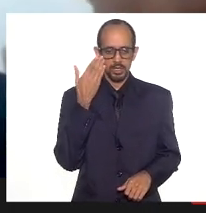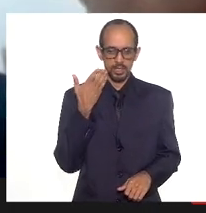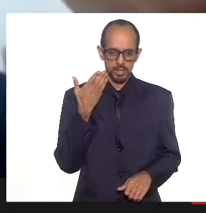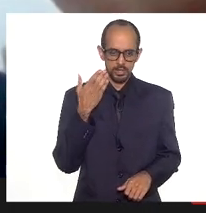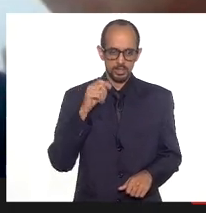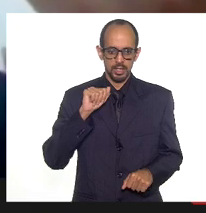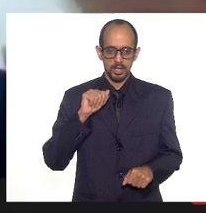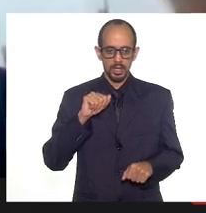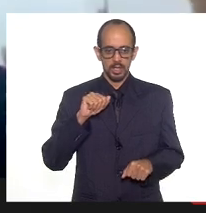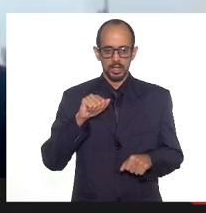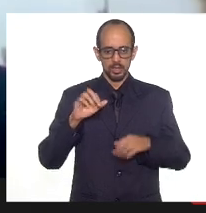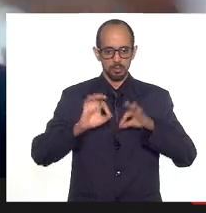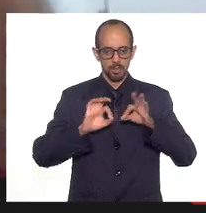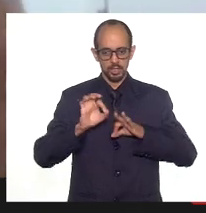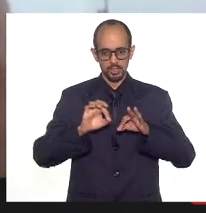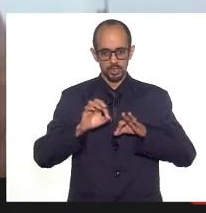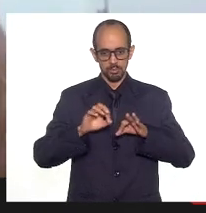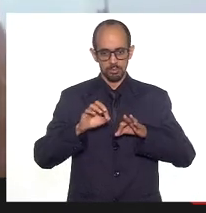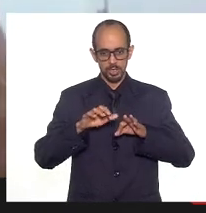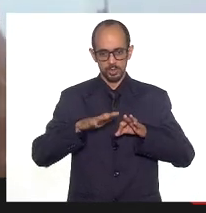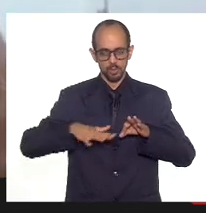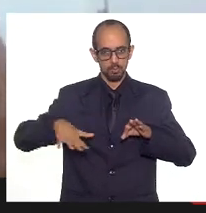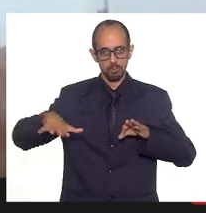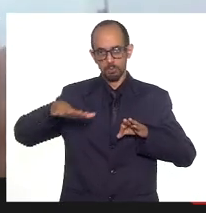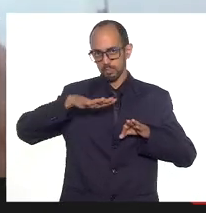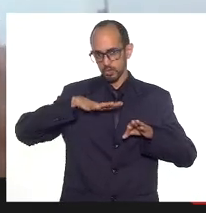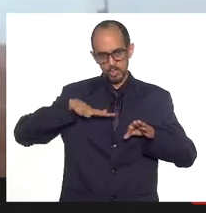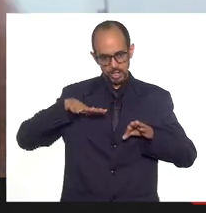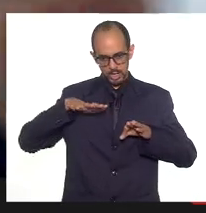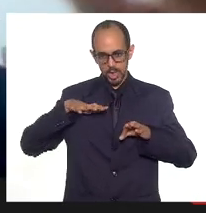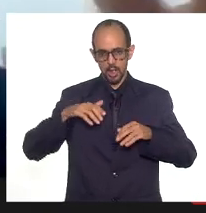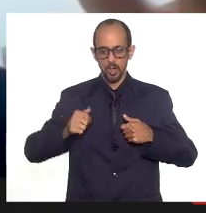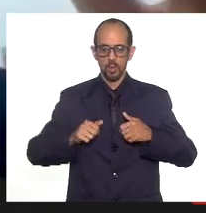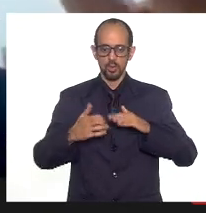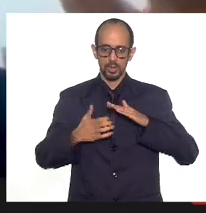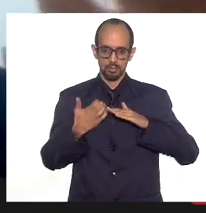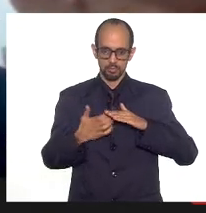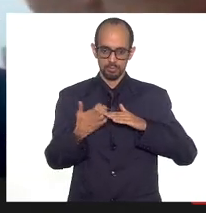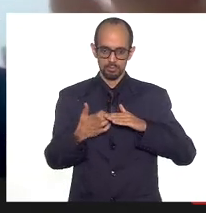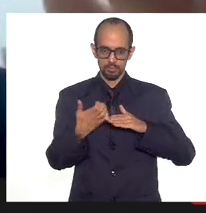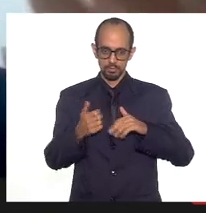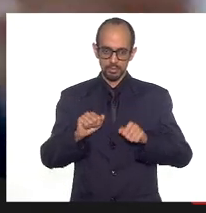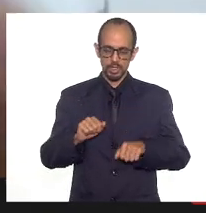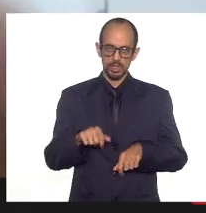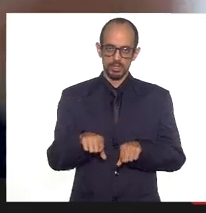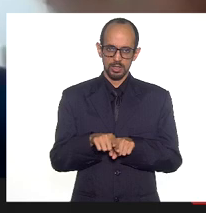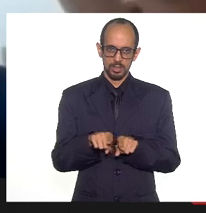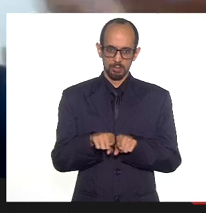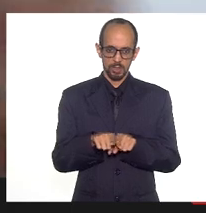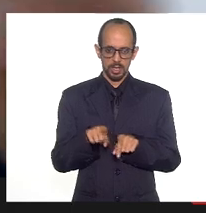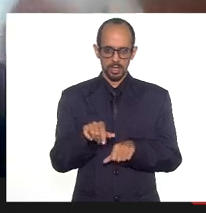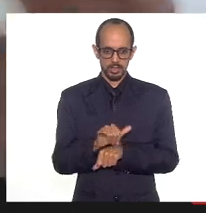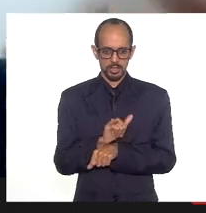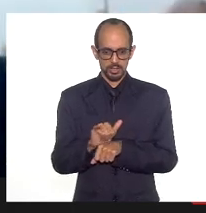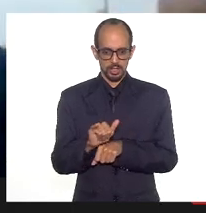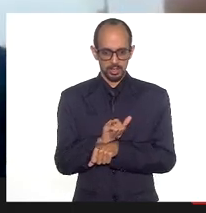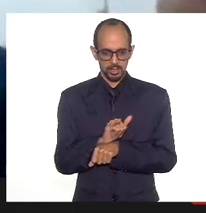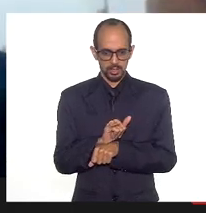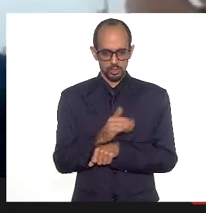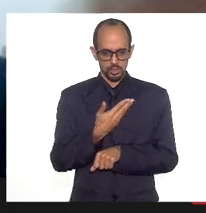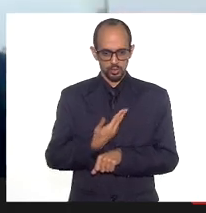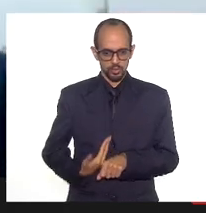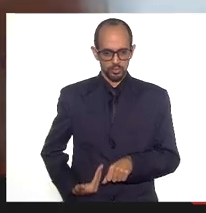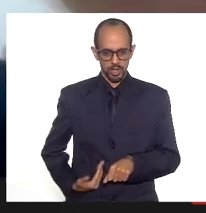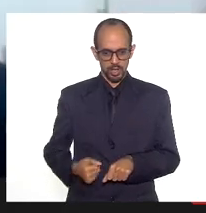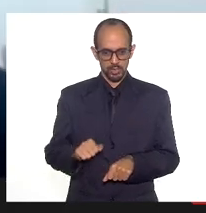macro, né, para desenvolvimento da indústria. A gente já discutiu aqui há alguns anos, a gente tem estruturas estratégicas serem desenvolvidas, o conteúdo local não ser exigido